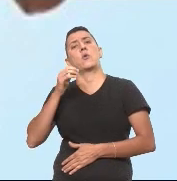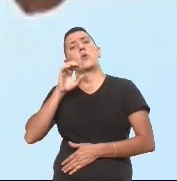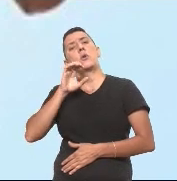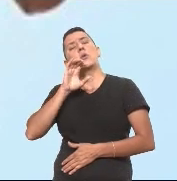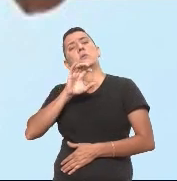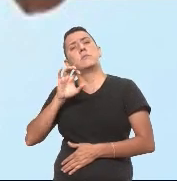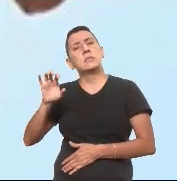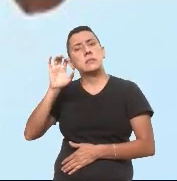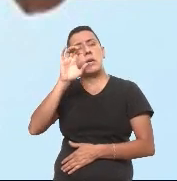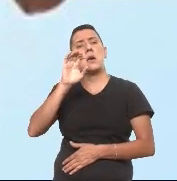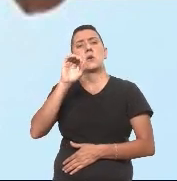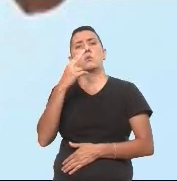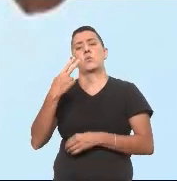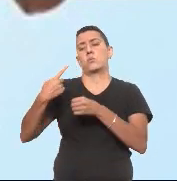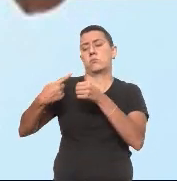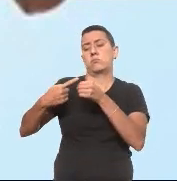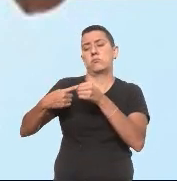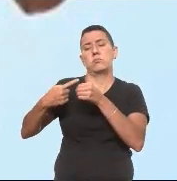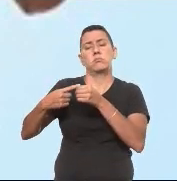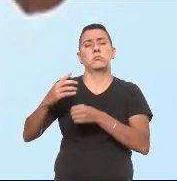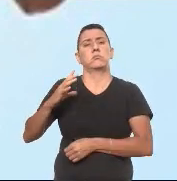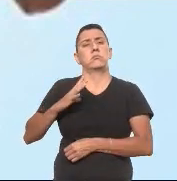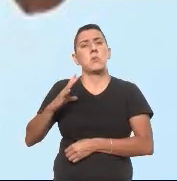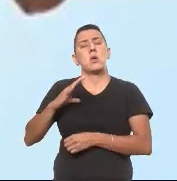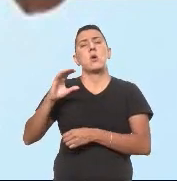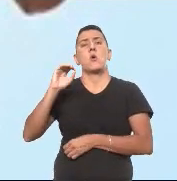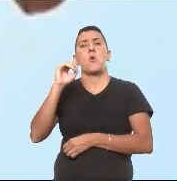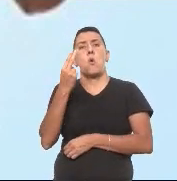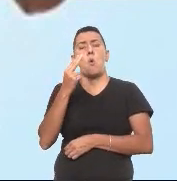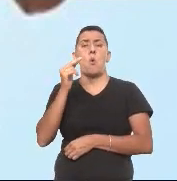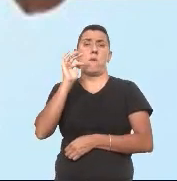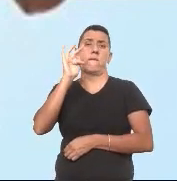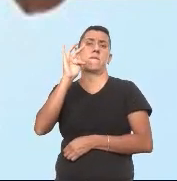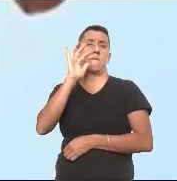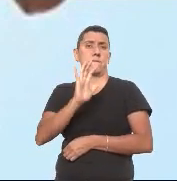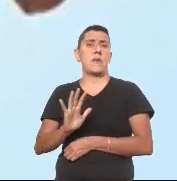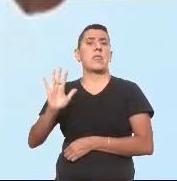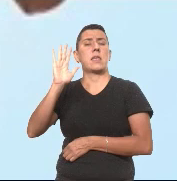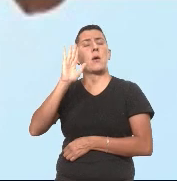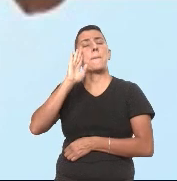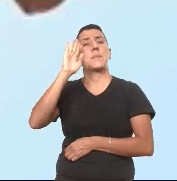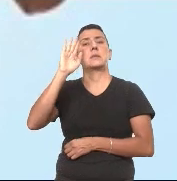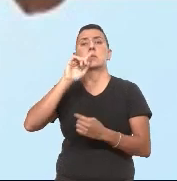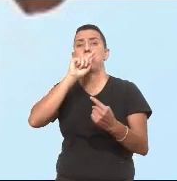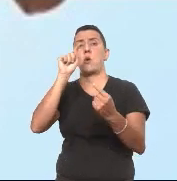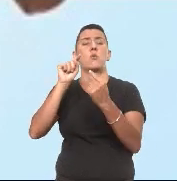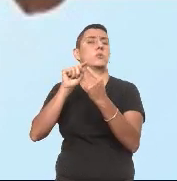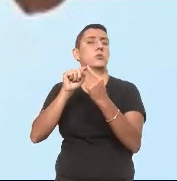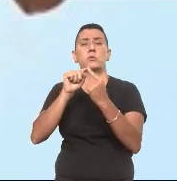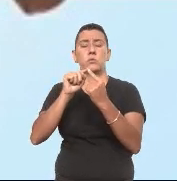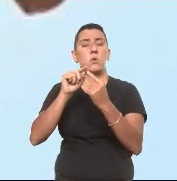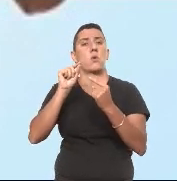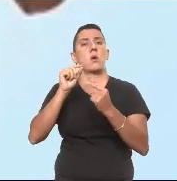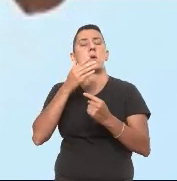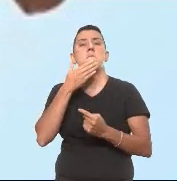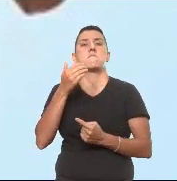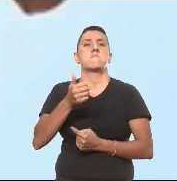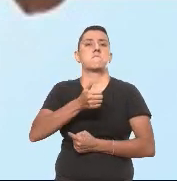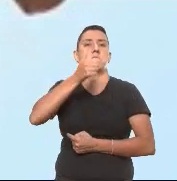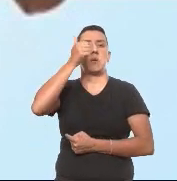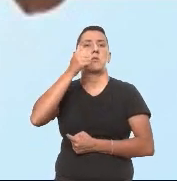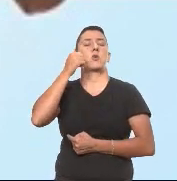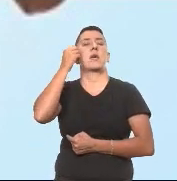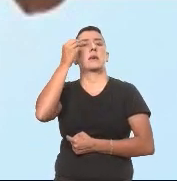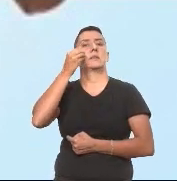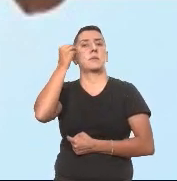ou até mesmo em nível Federal com principal objetivo de melhorar a qualidade da experiência seja